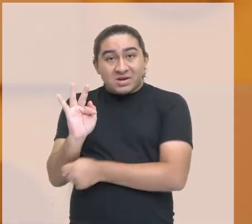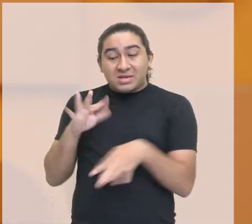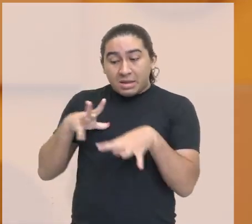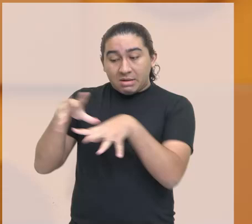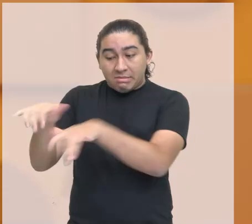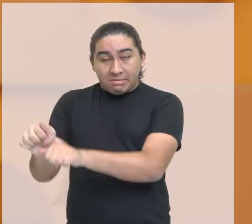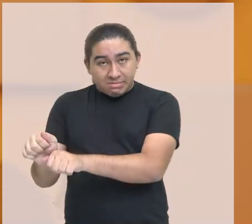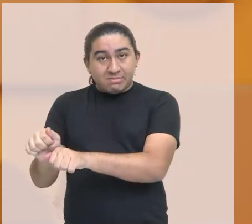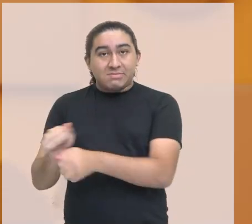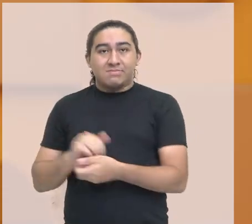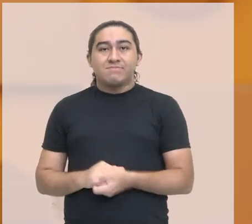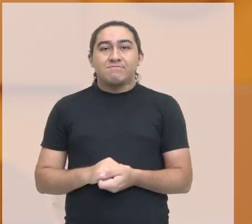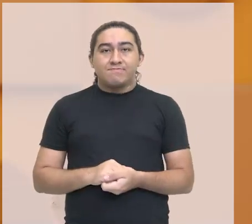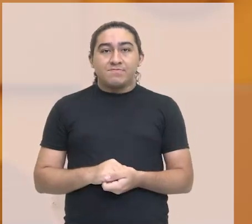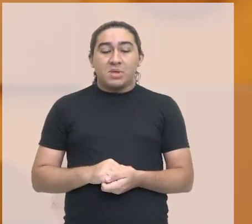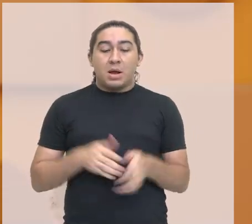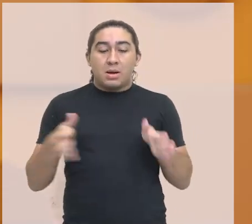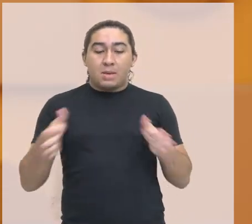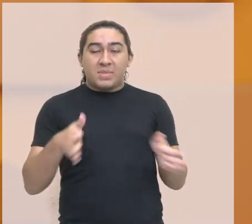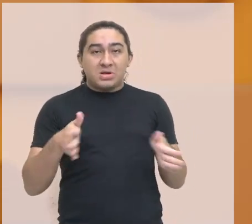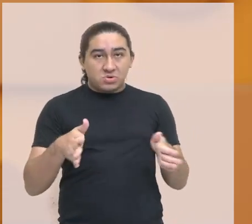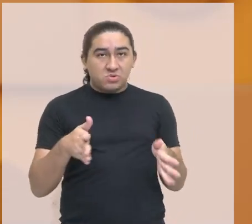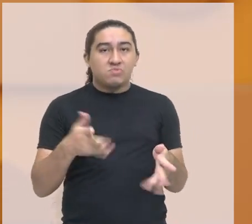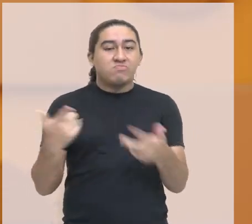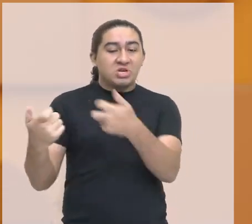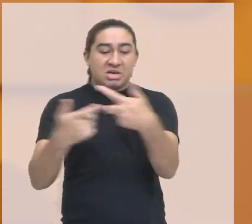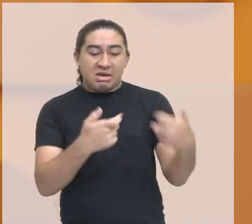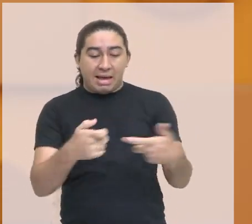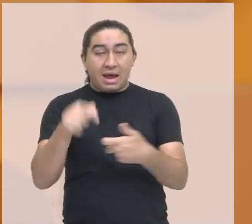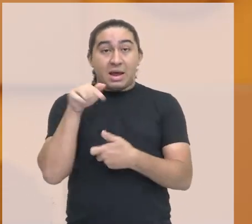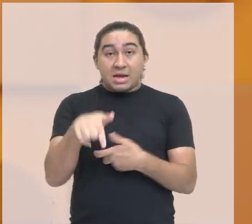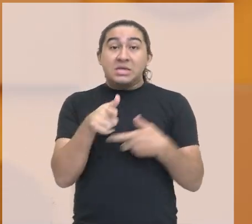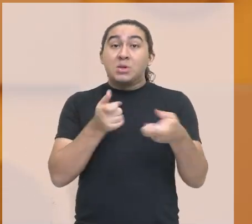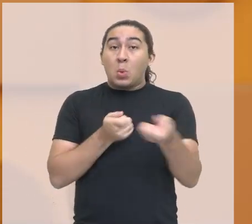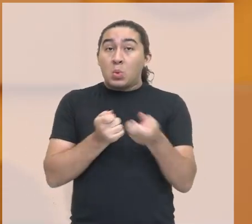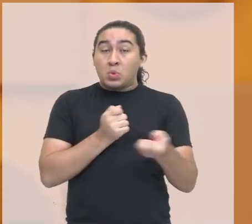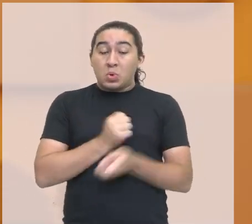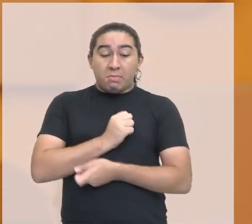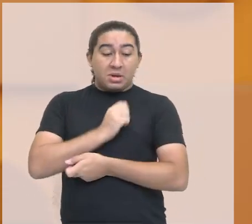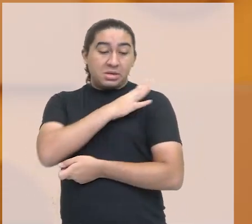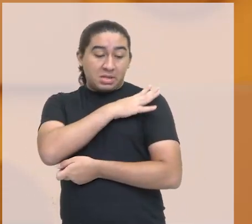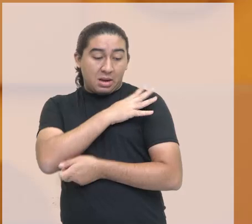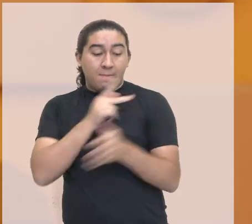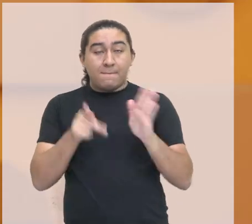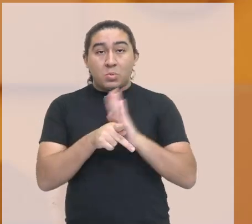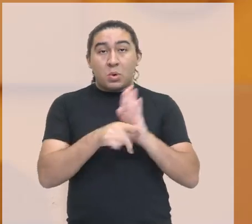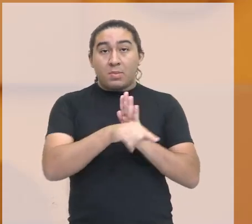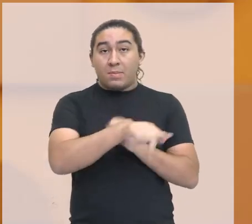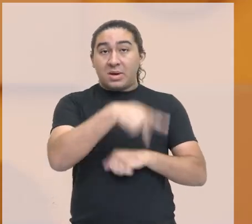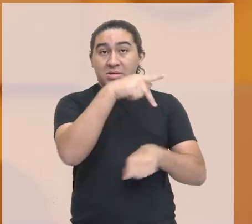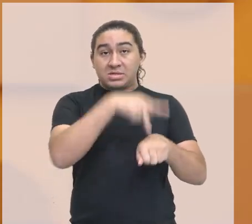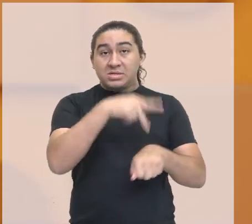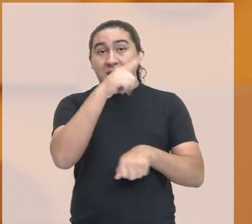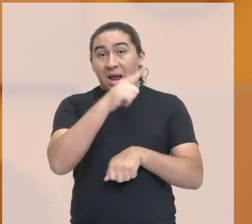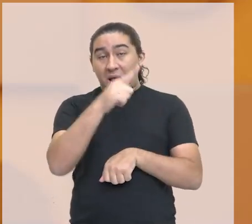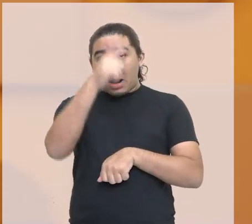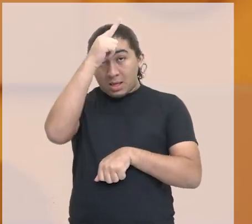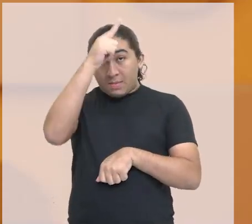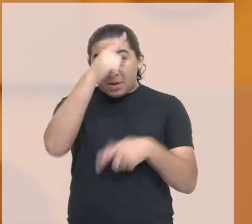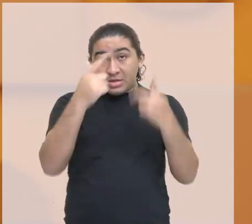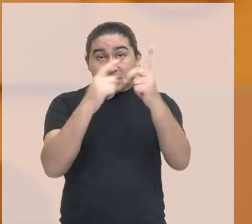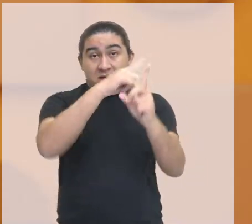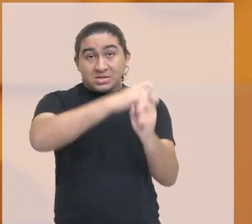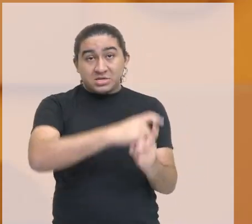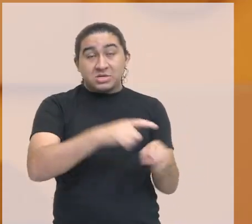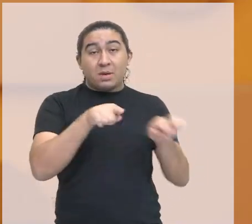galera. Nos primeiros anos de guerra, esse poderio militar alemão, através dessa tática de